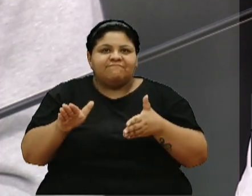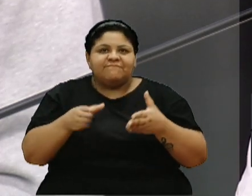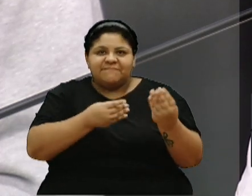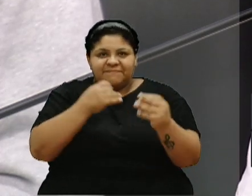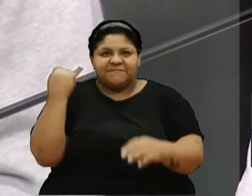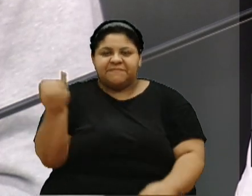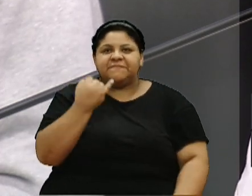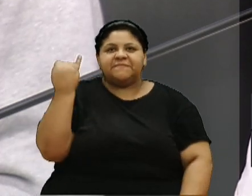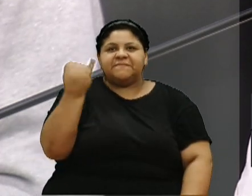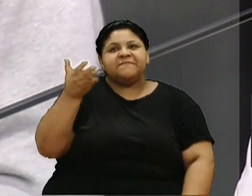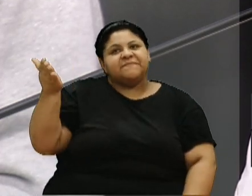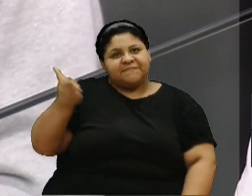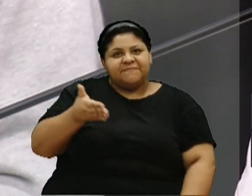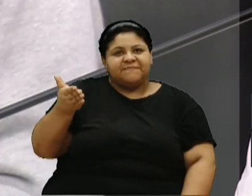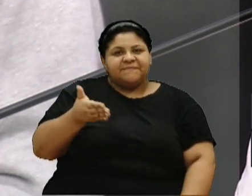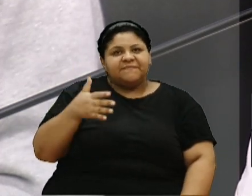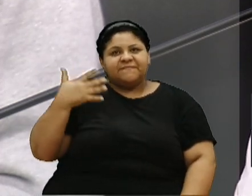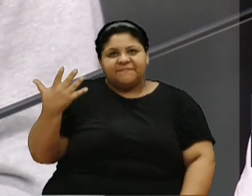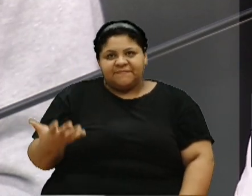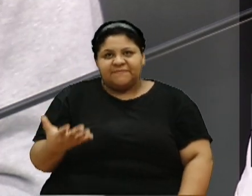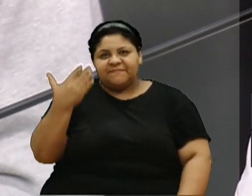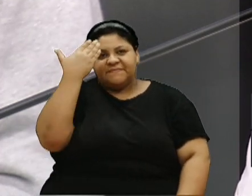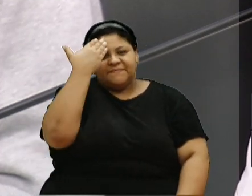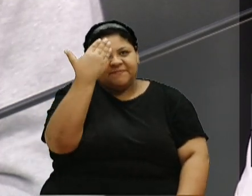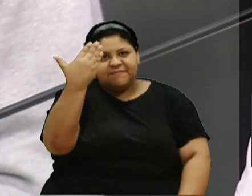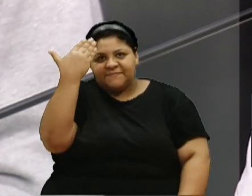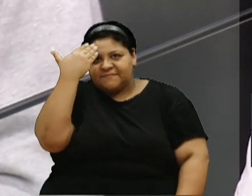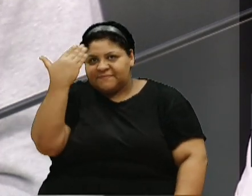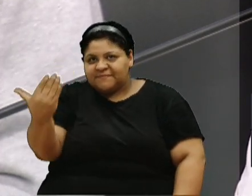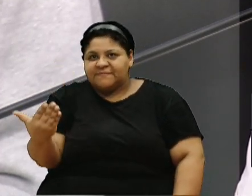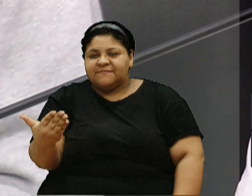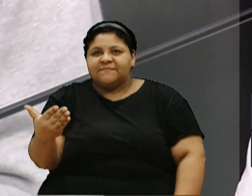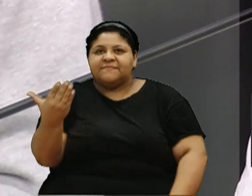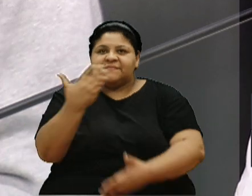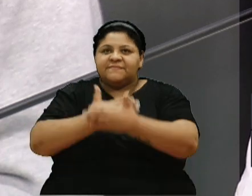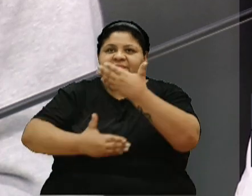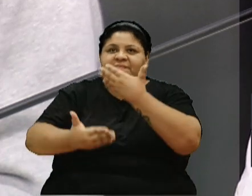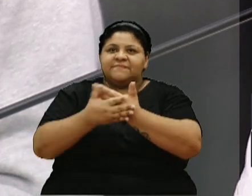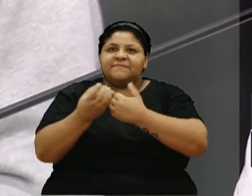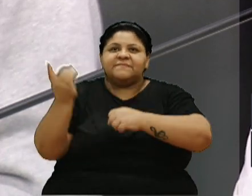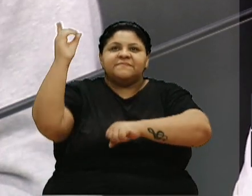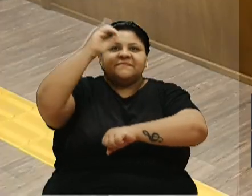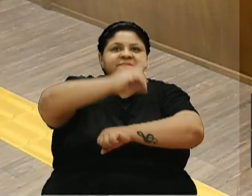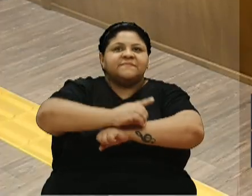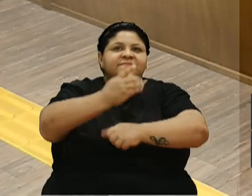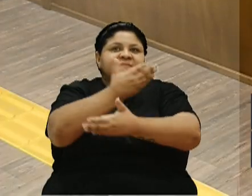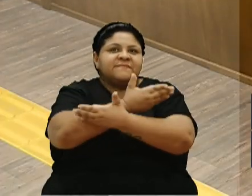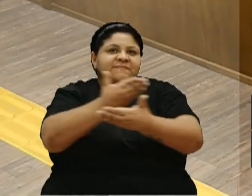importante hoje. Então, muito obrigada. Tenham todos um bom dia.